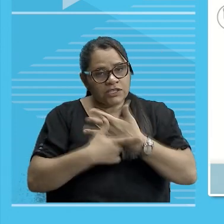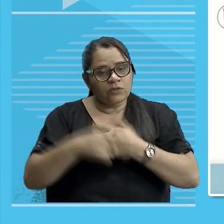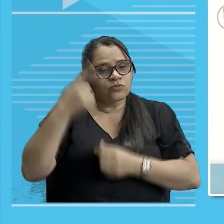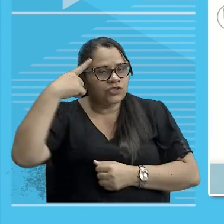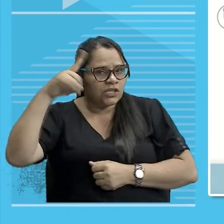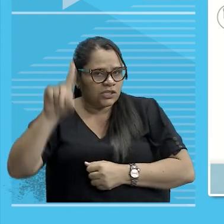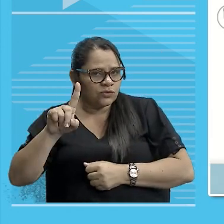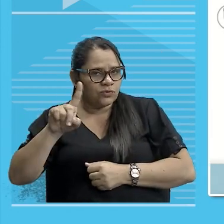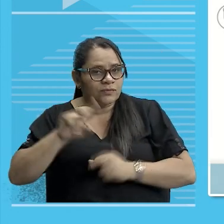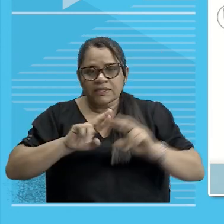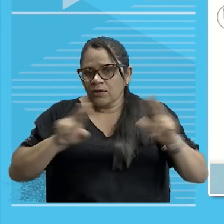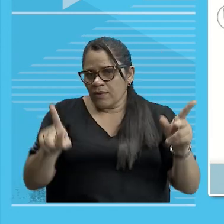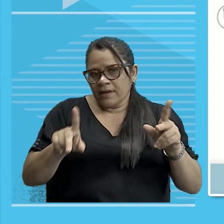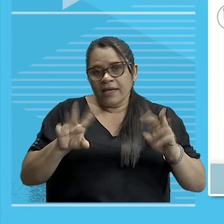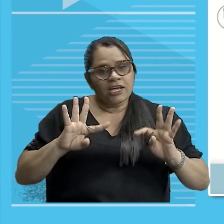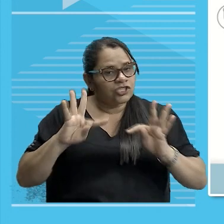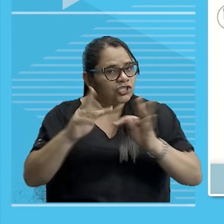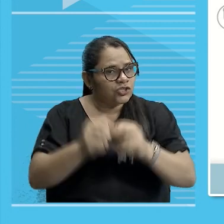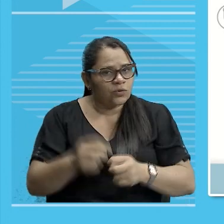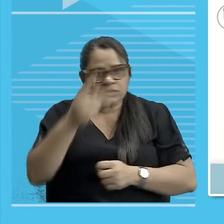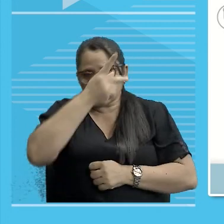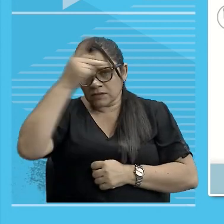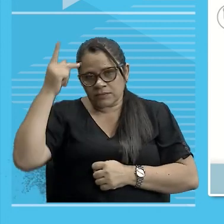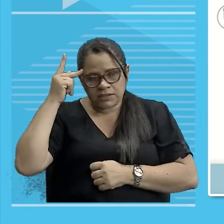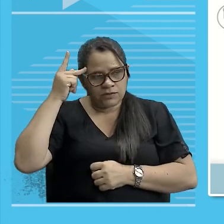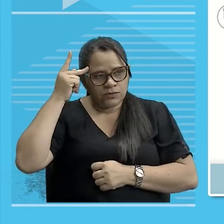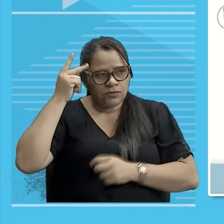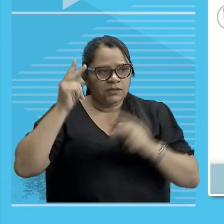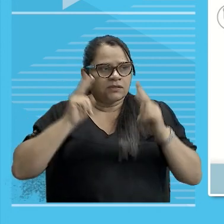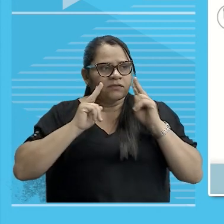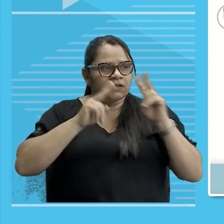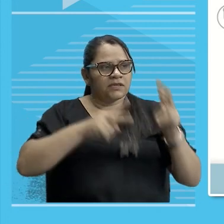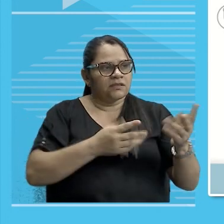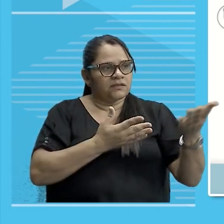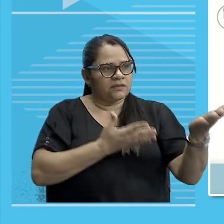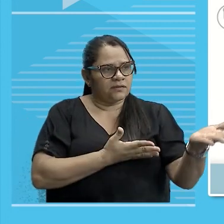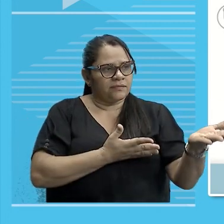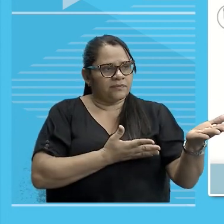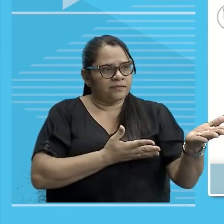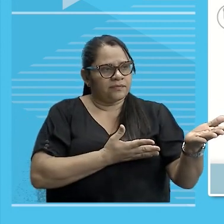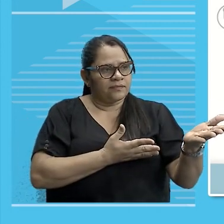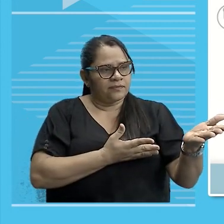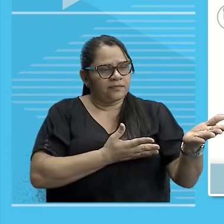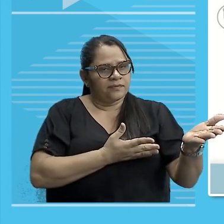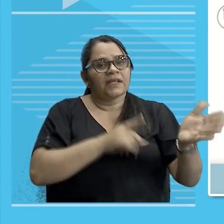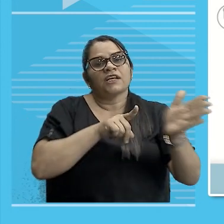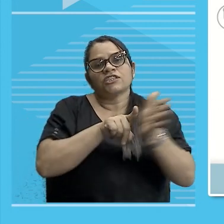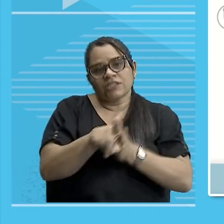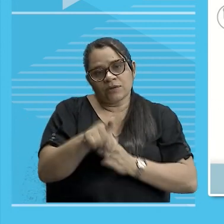todos nós Então tá aí sexta foi tranquilo sétima